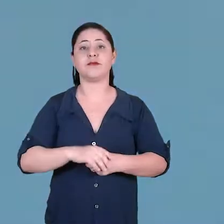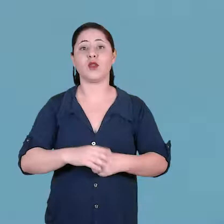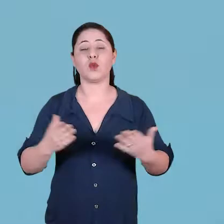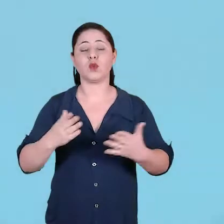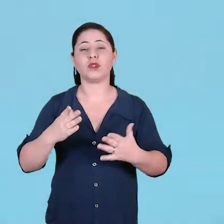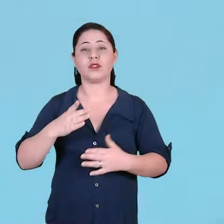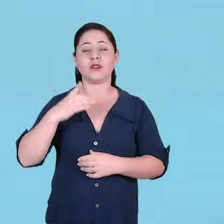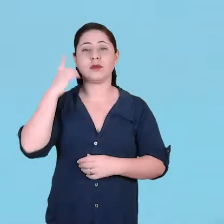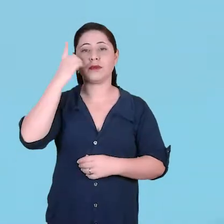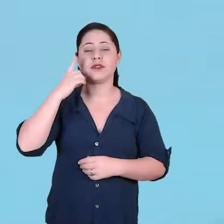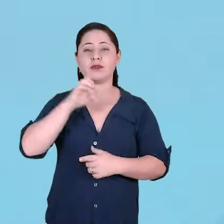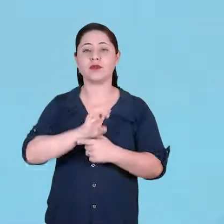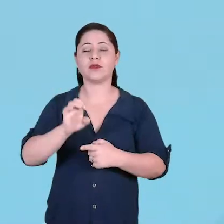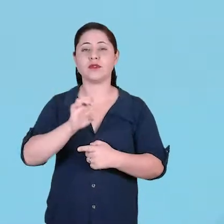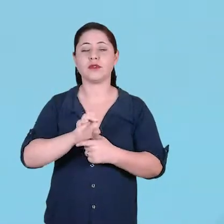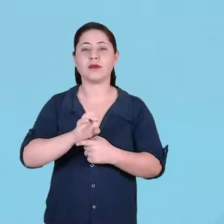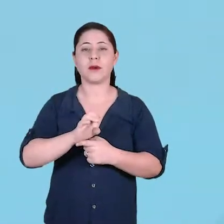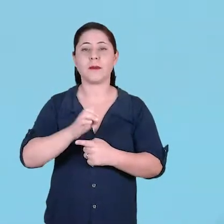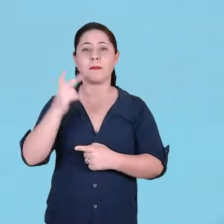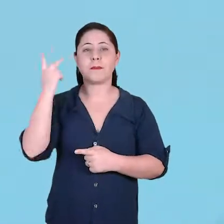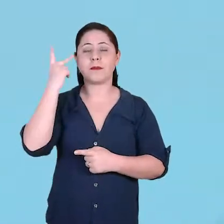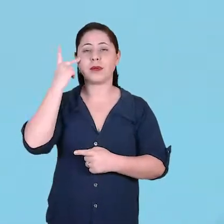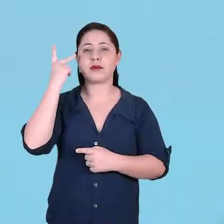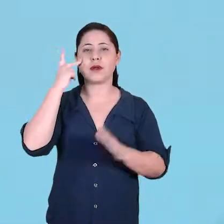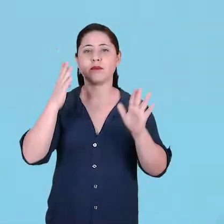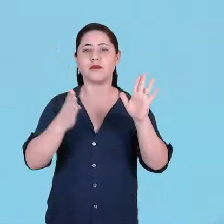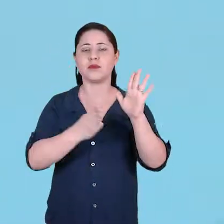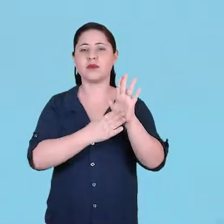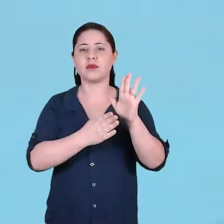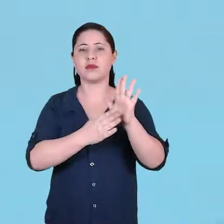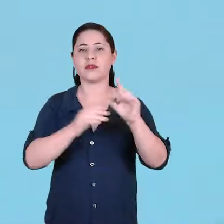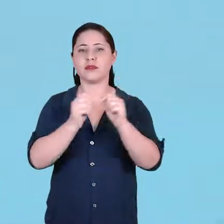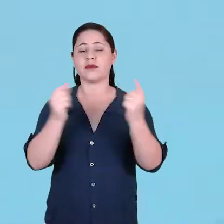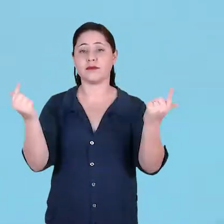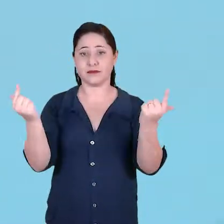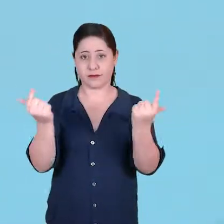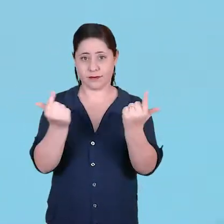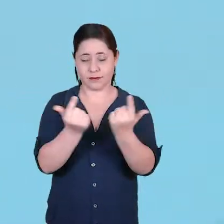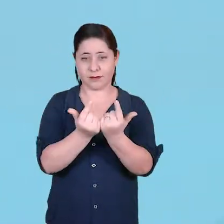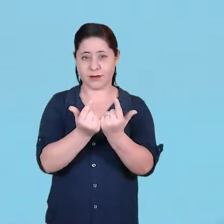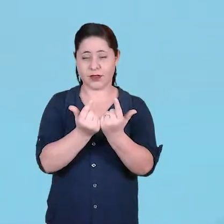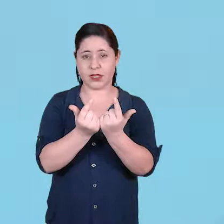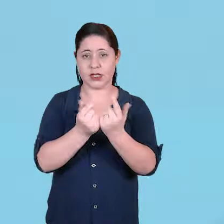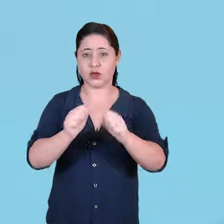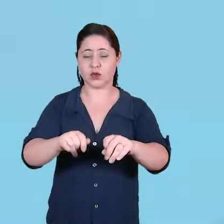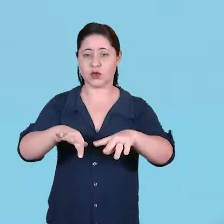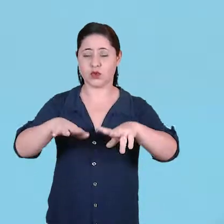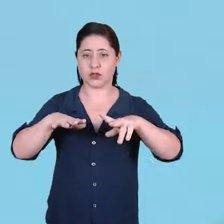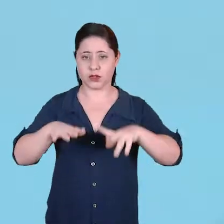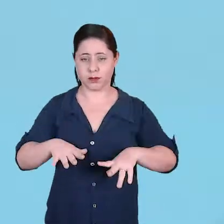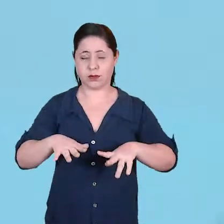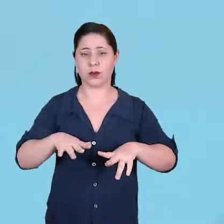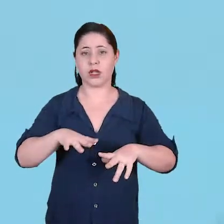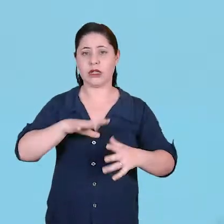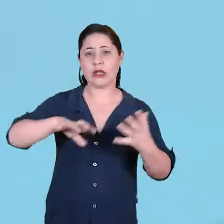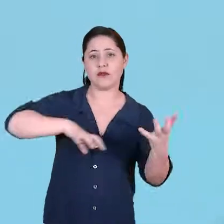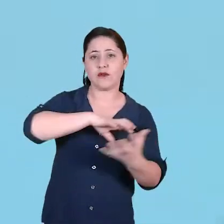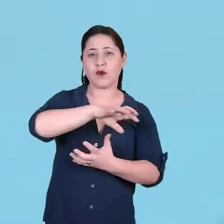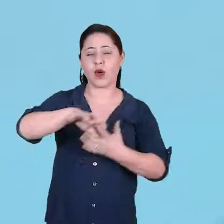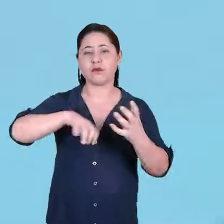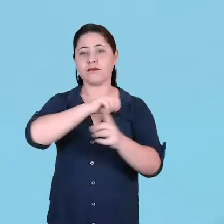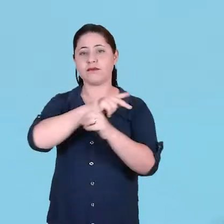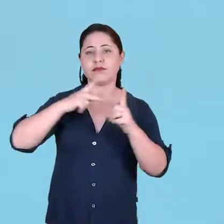deputado estadual Pedro Kemp, do PT, que foi proponente na Assembleia Legislativa da audiência pública intitulada A Reforma